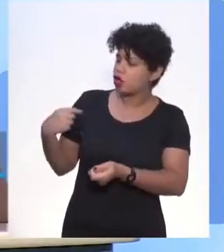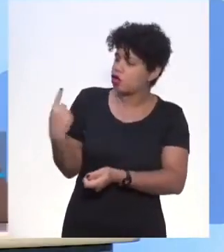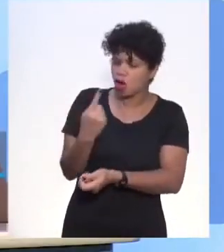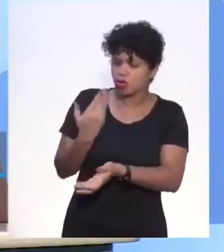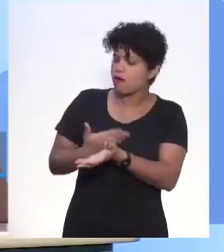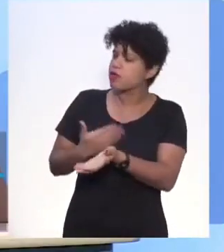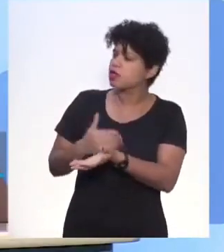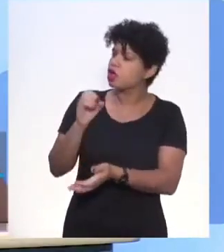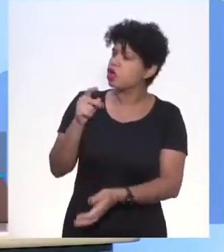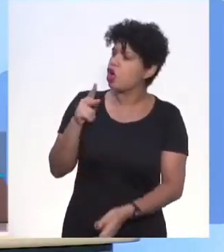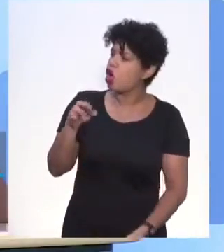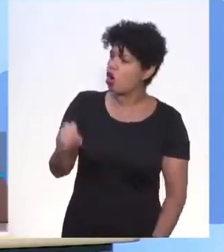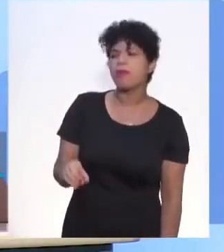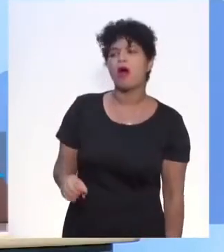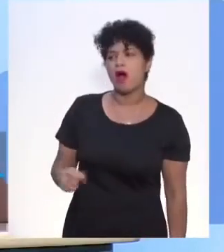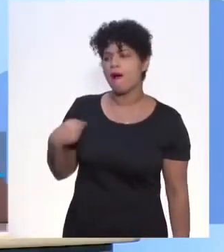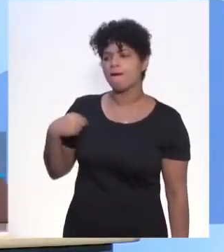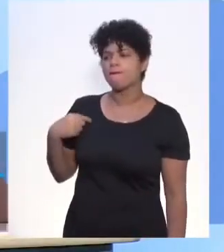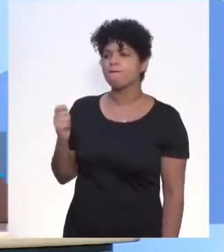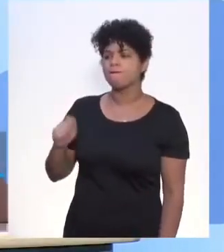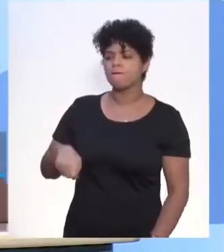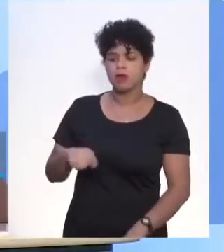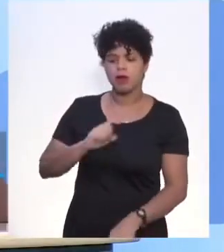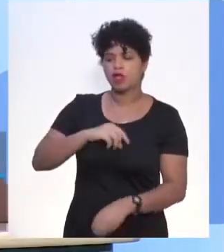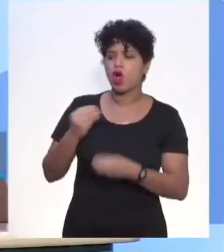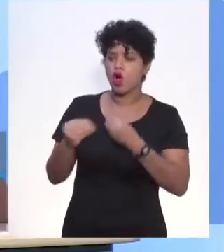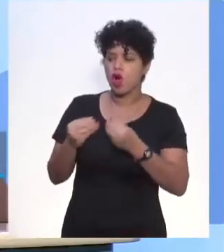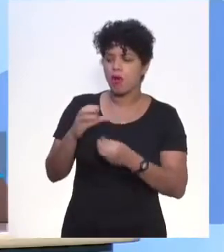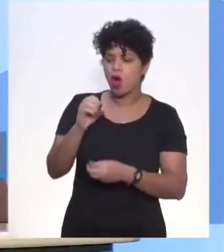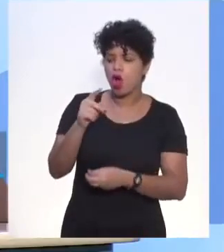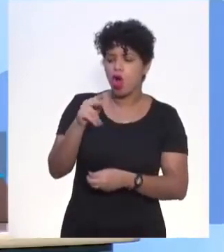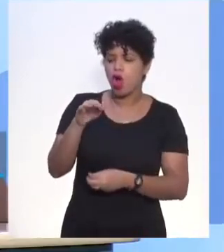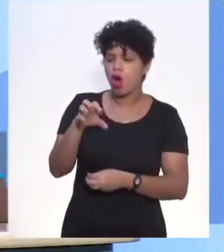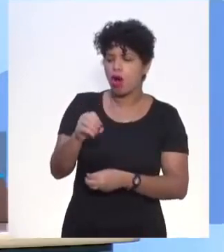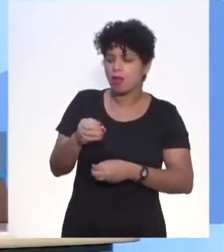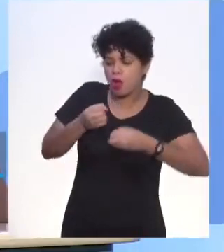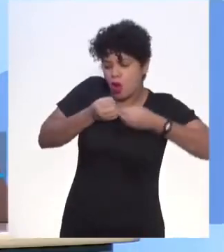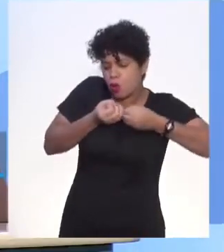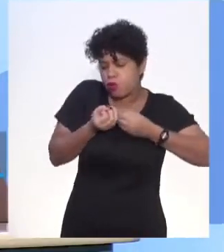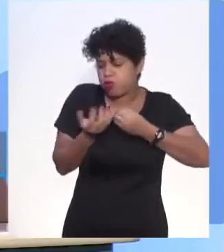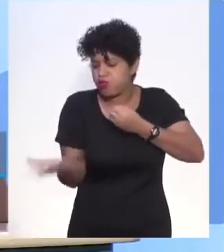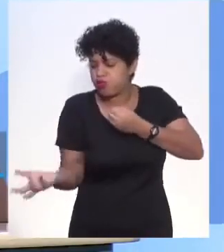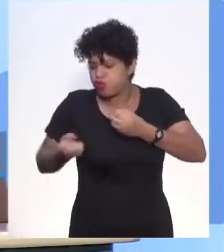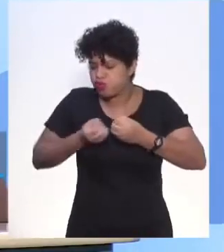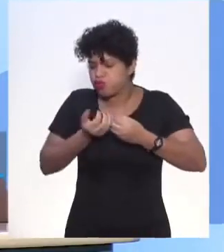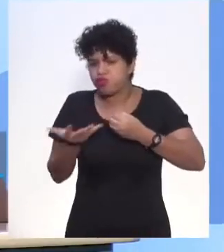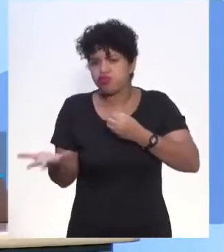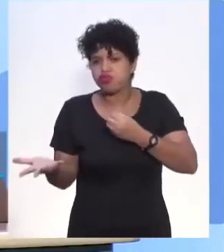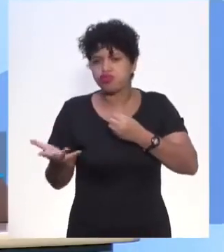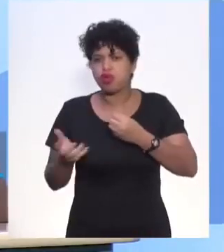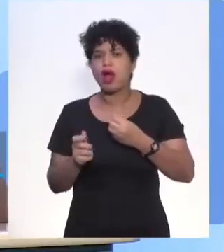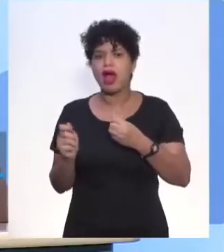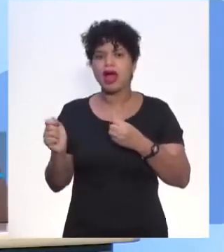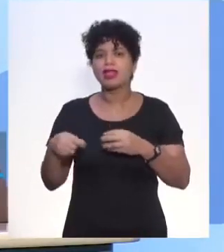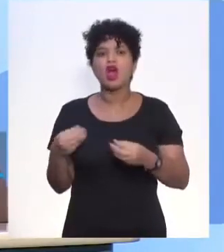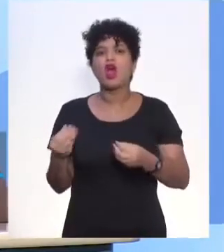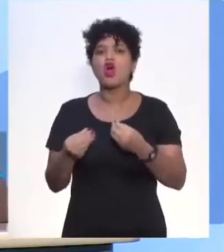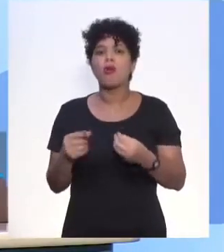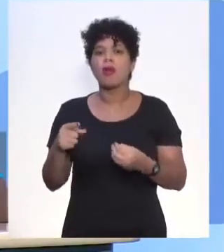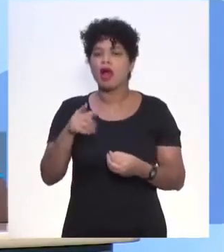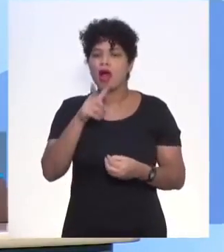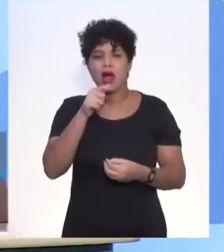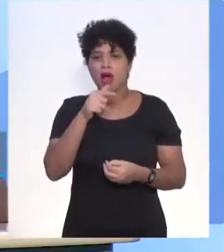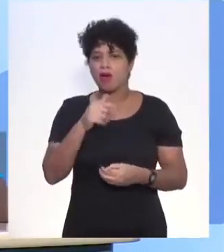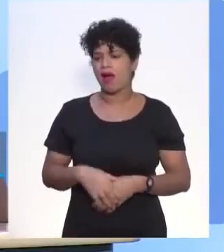mil toneladas da droga no mar, né, no porto de Cantão. Então, eles falaram assim, olha, Império Britânico, me desculpe, né, a